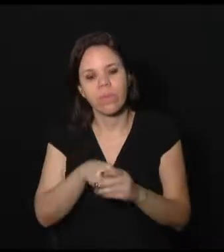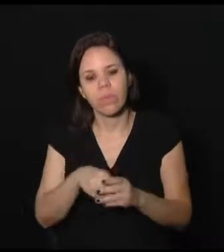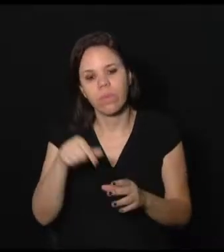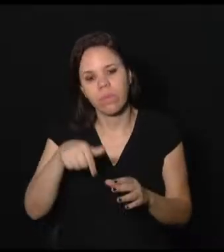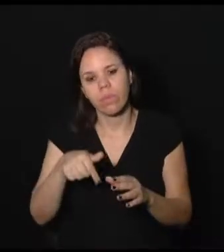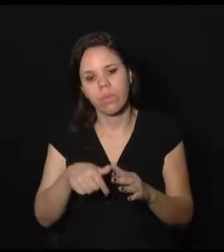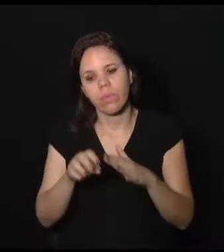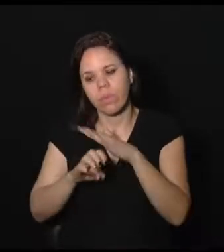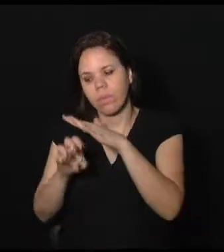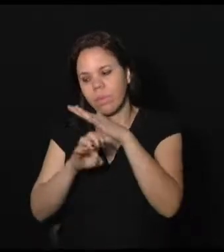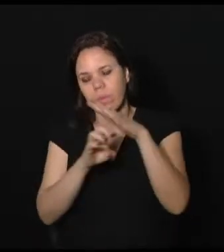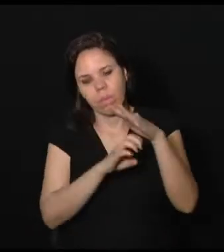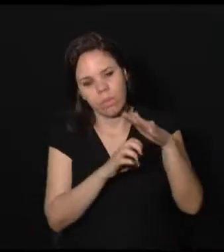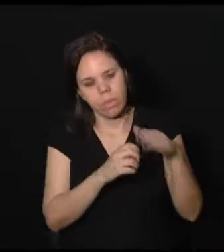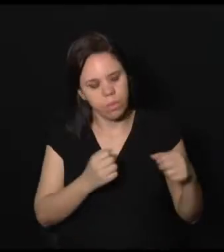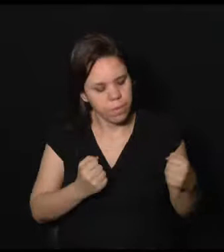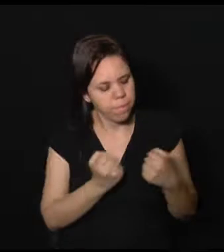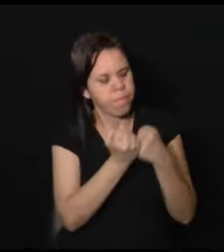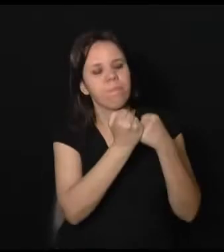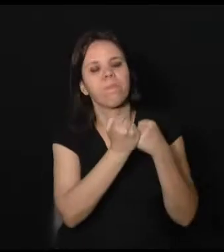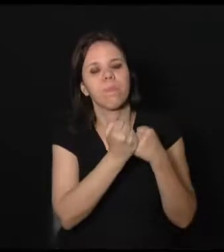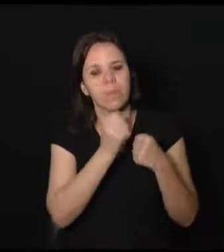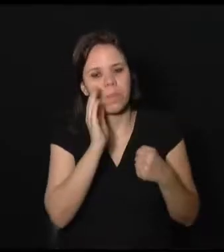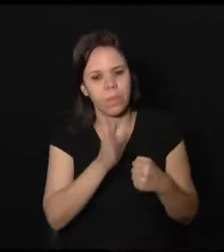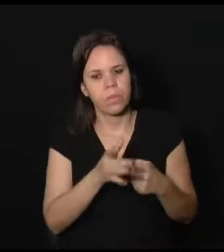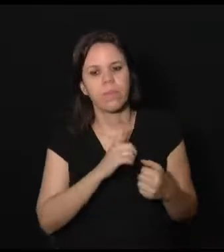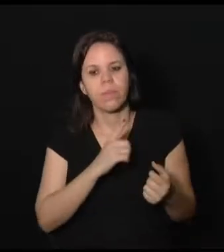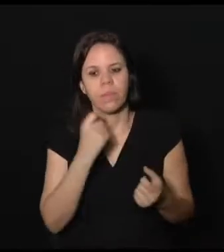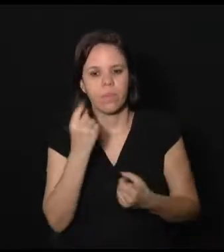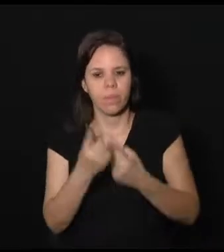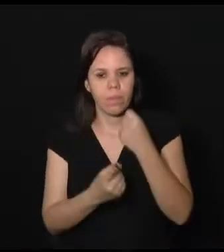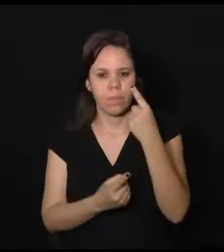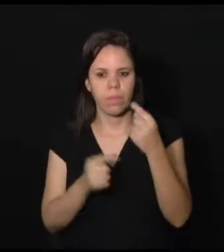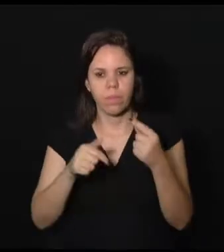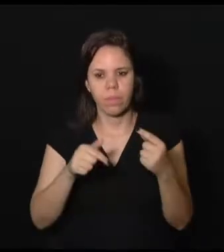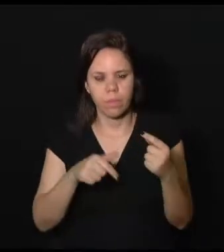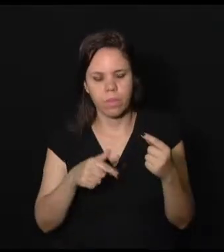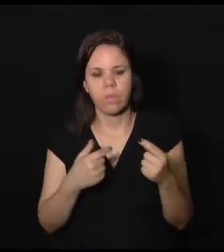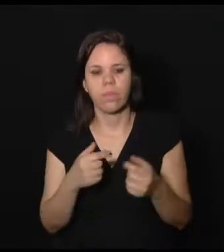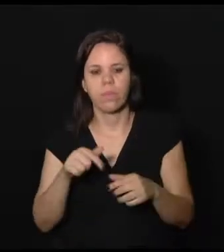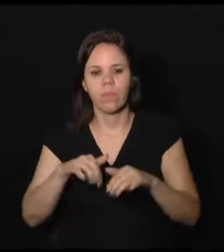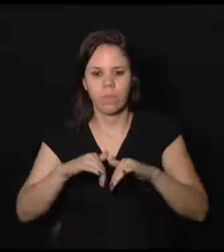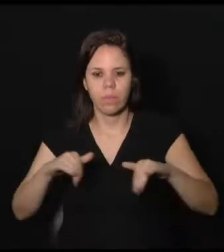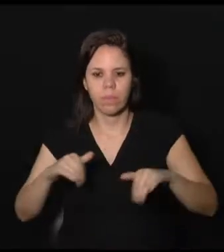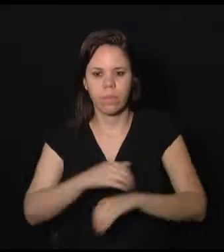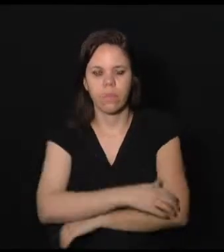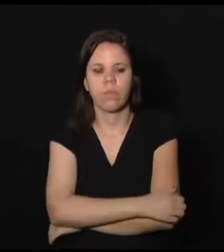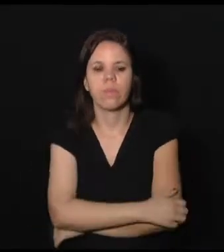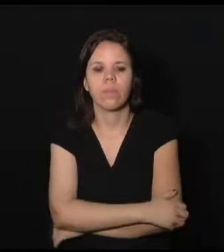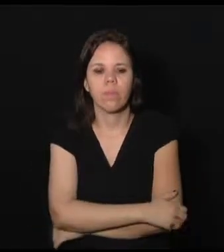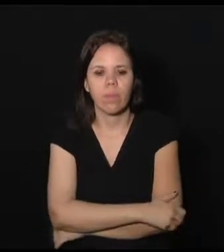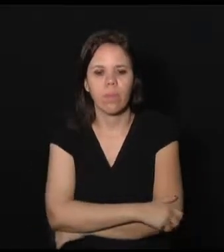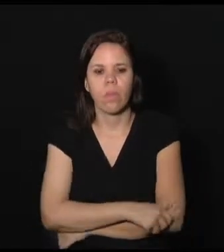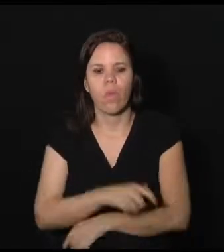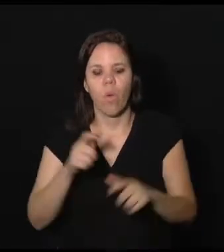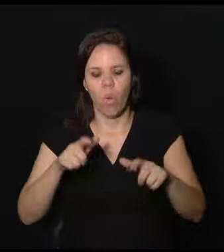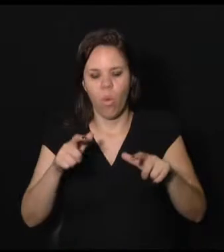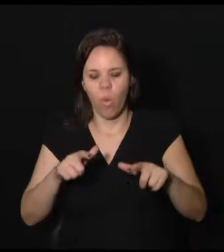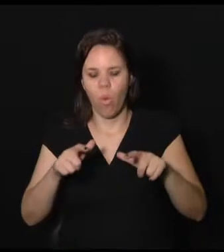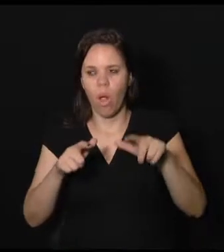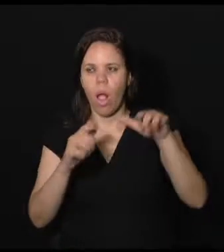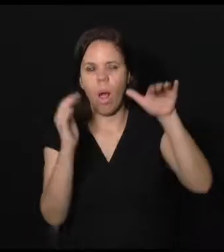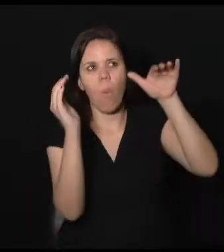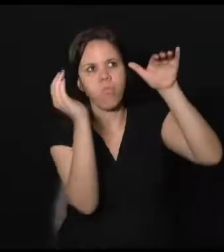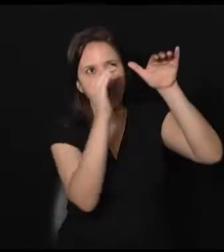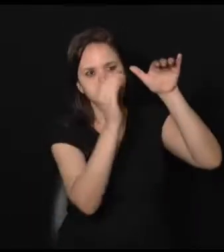recintos que possam servir de apoio, e já temos alguns aqui separados, que são os chamados armazéns gerais. Eles não